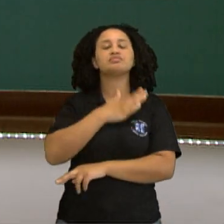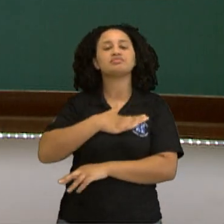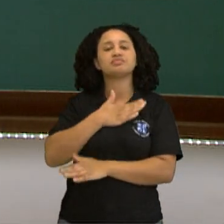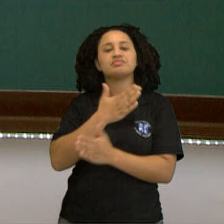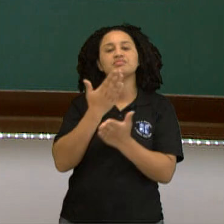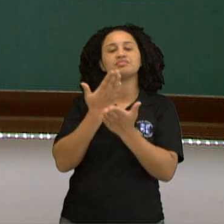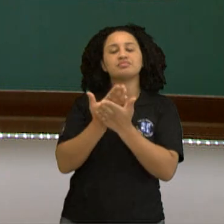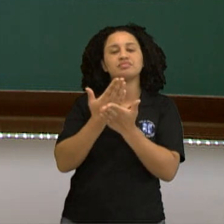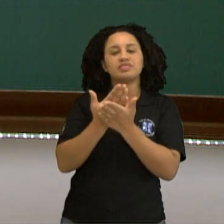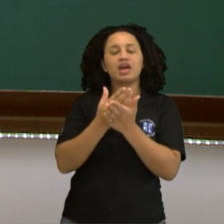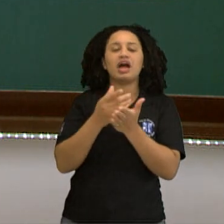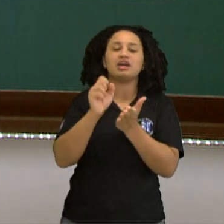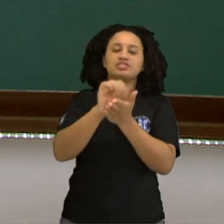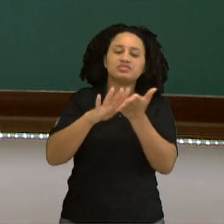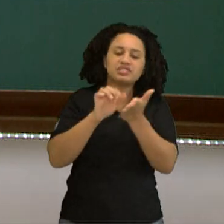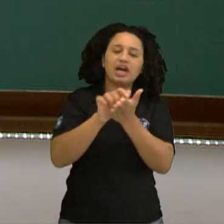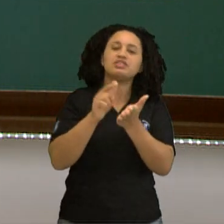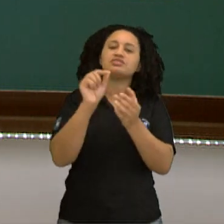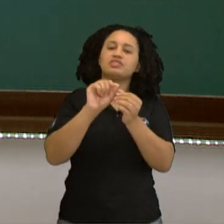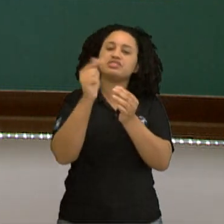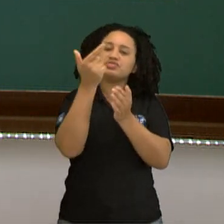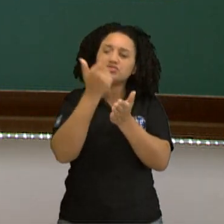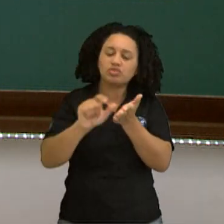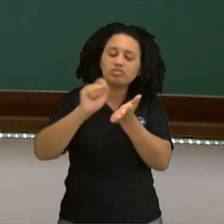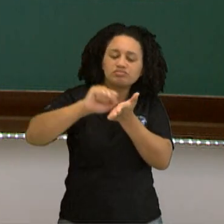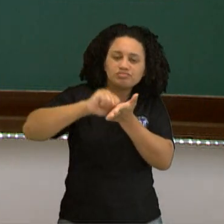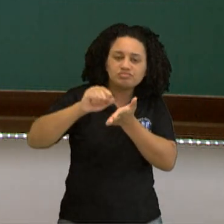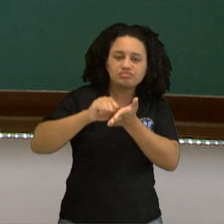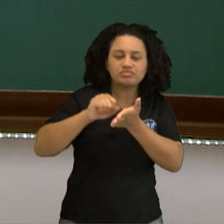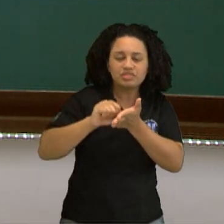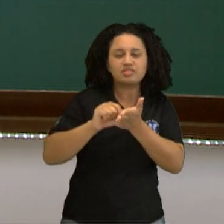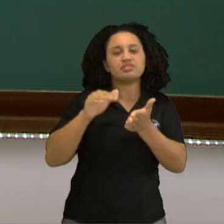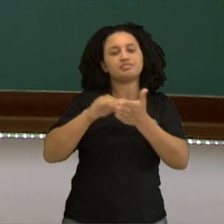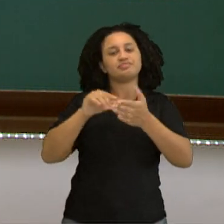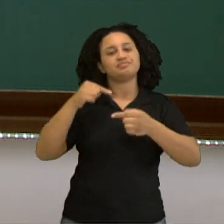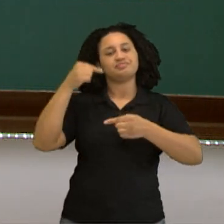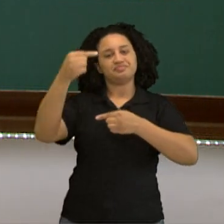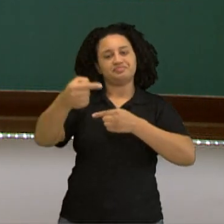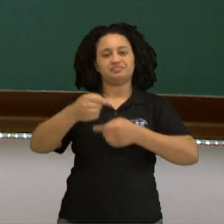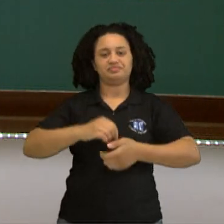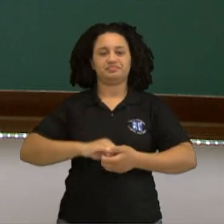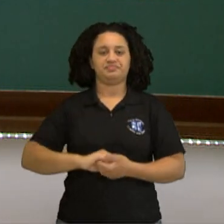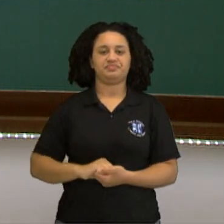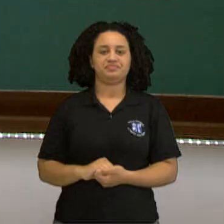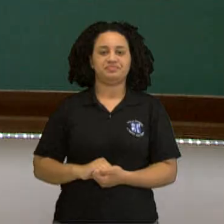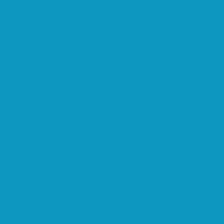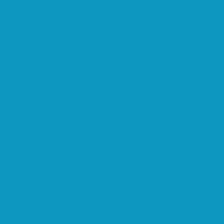aula. Refaça os exercícios que a gente fez aqui hoje e até mais, meus queridos!